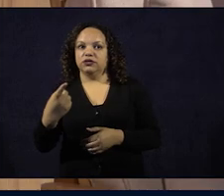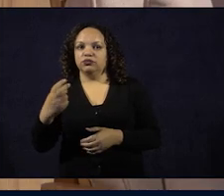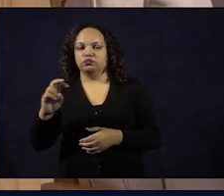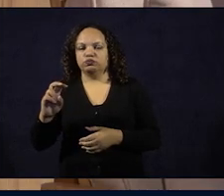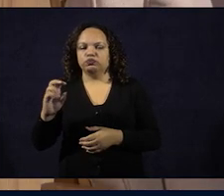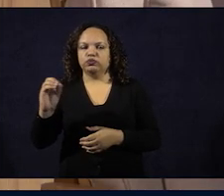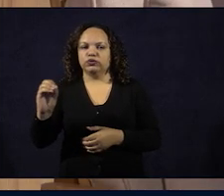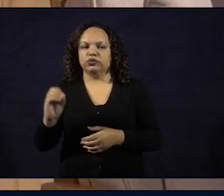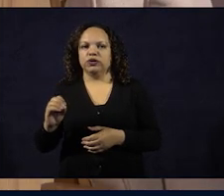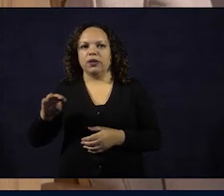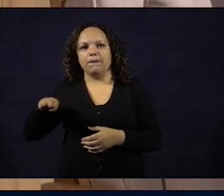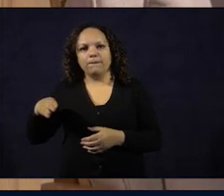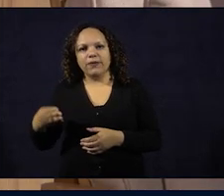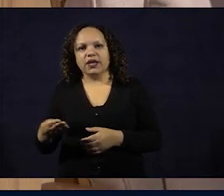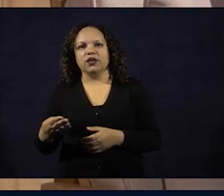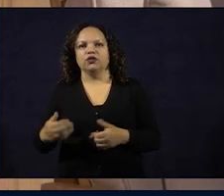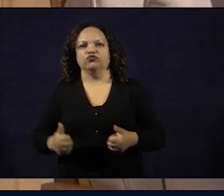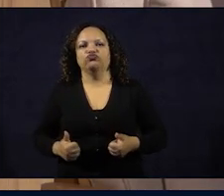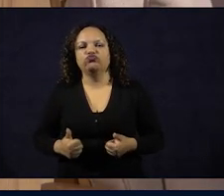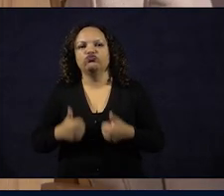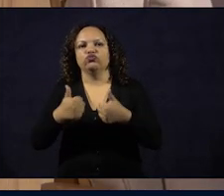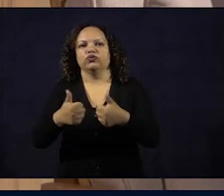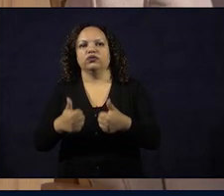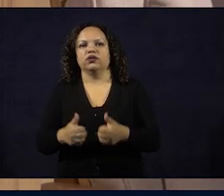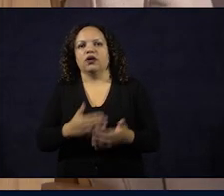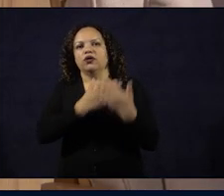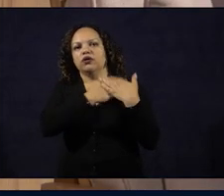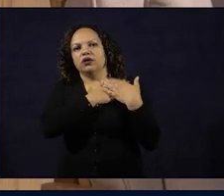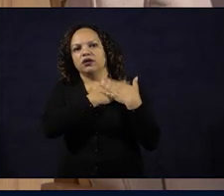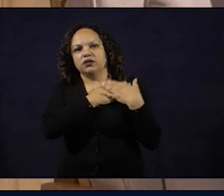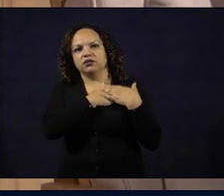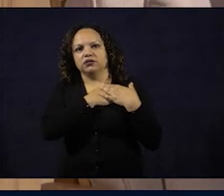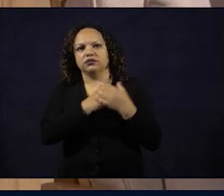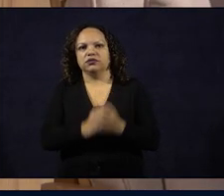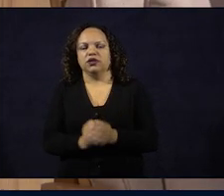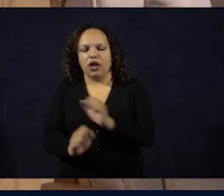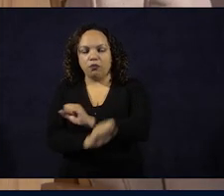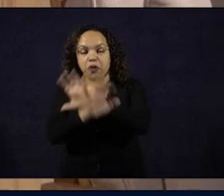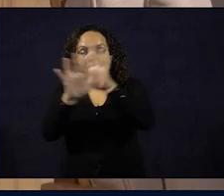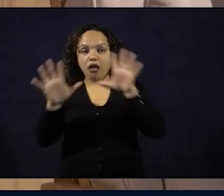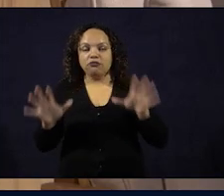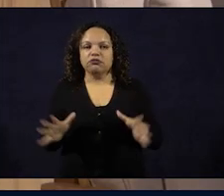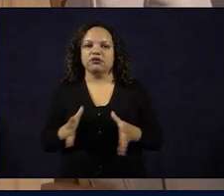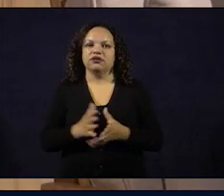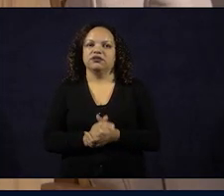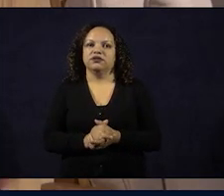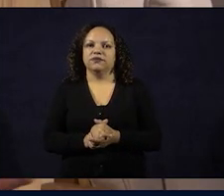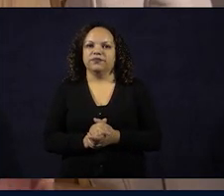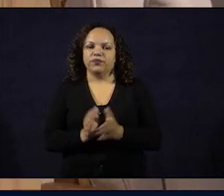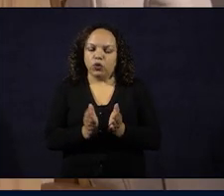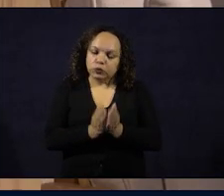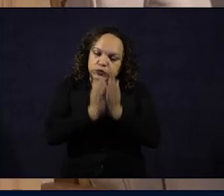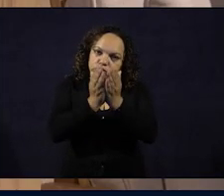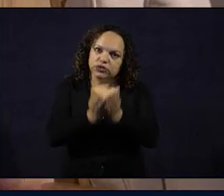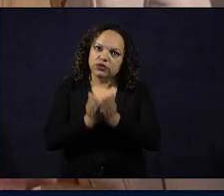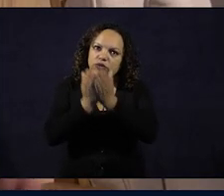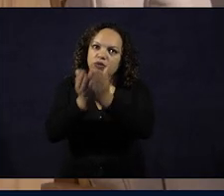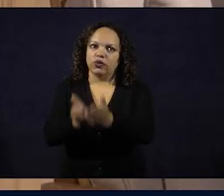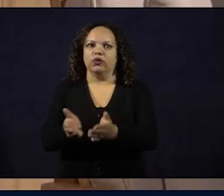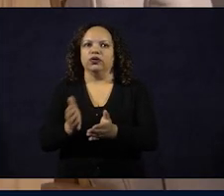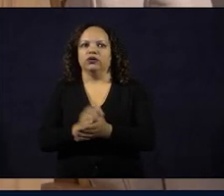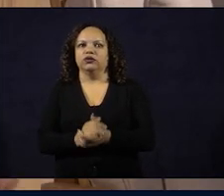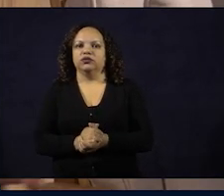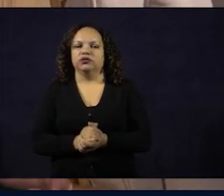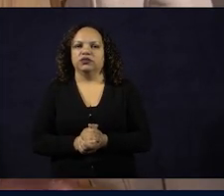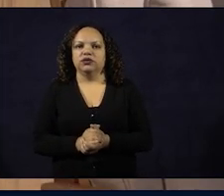de infraestrutura que está sendo tocado com essa responsabilidade, com essa tecnicidade que é muito importante. E o setor portuário, que era tido como um grande